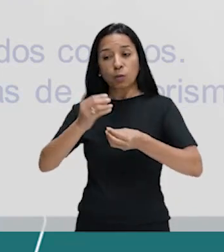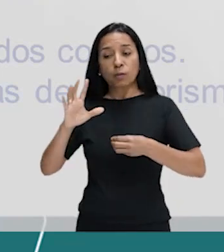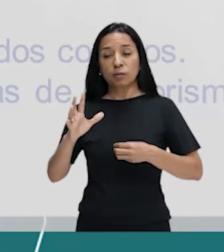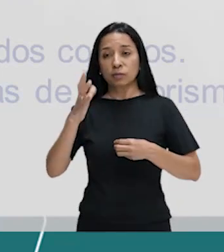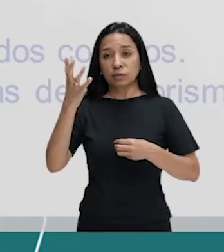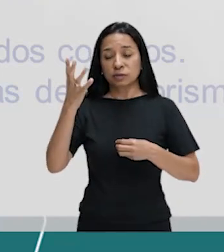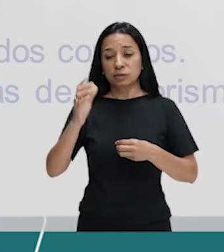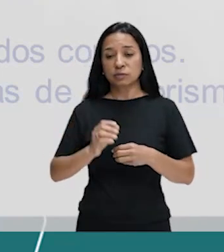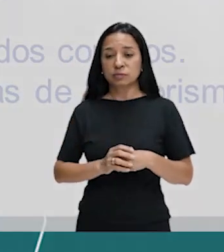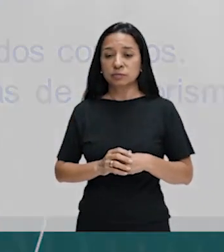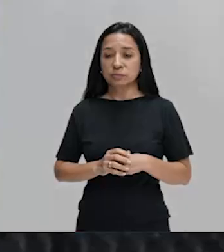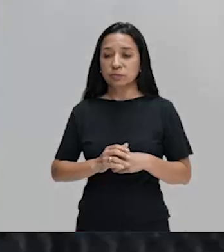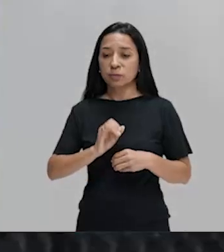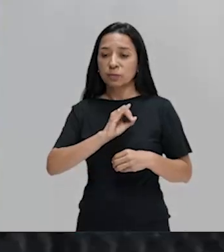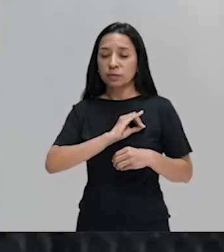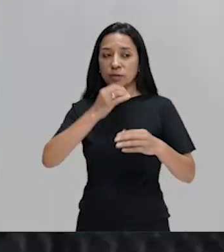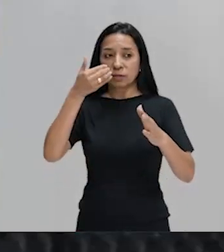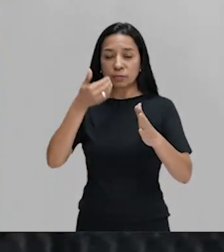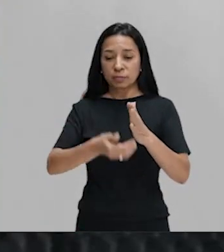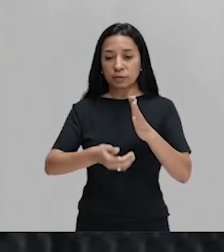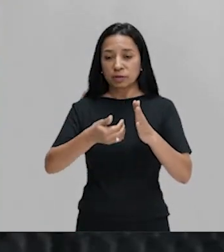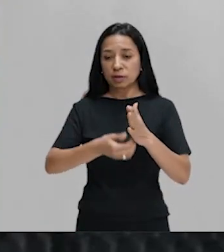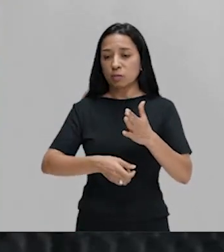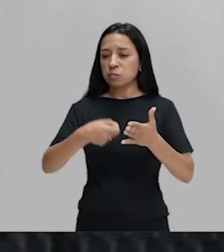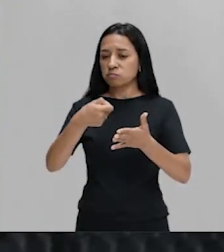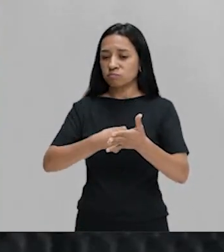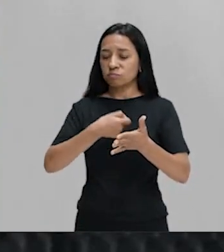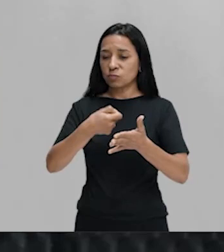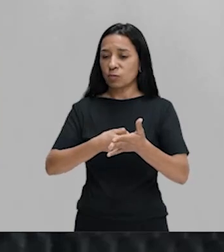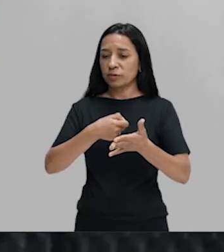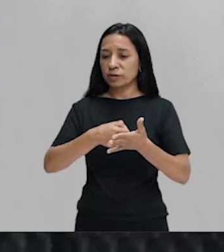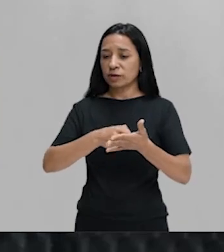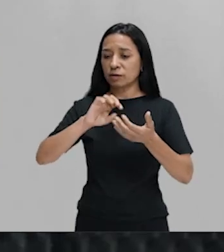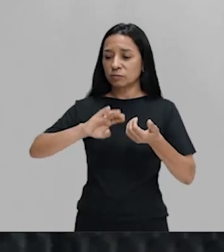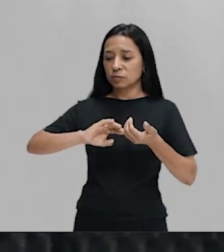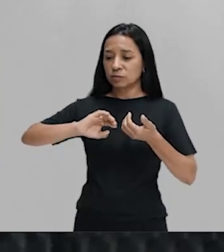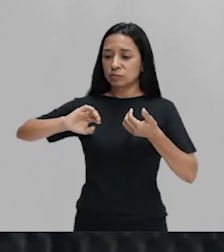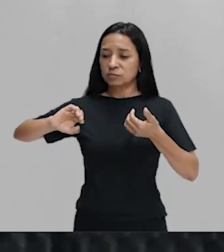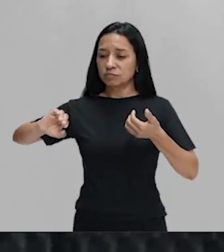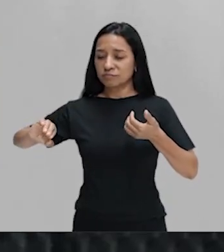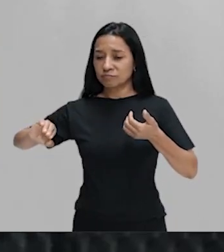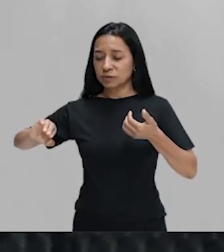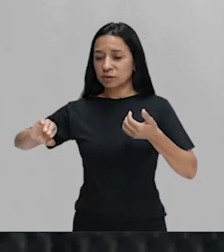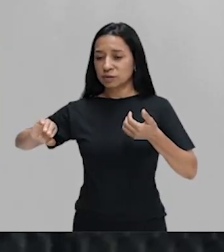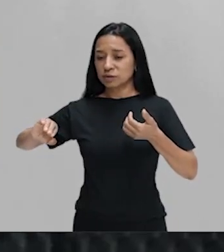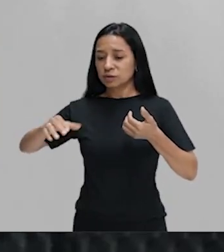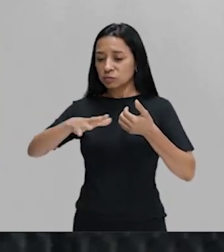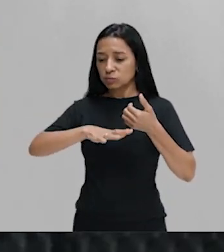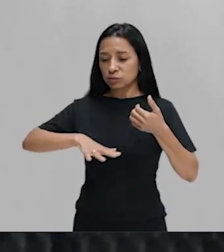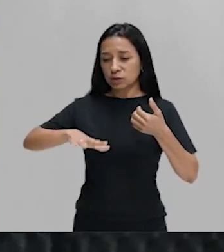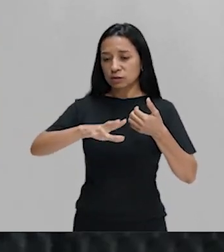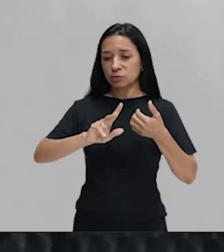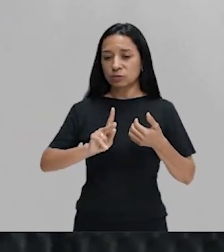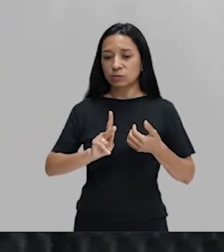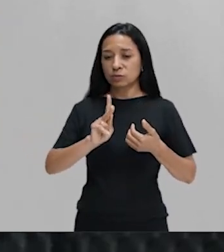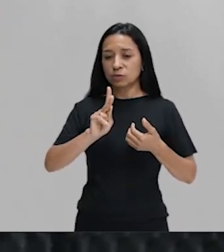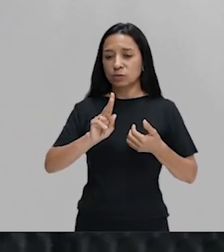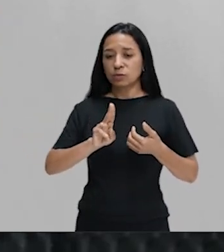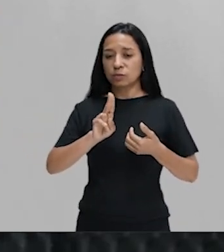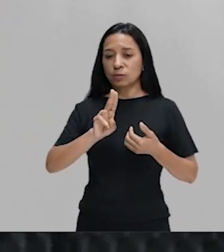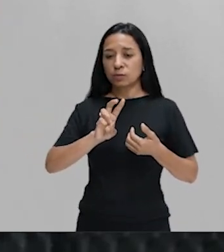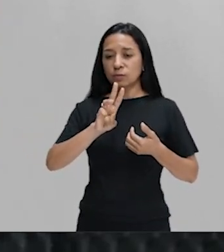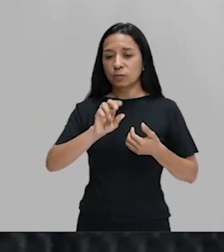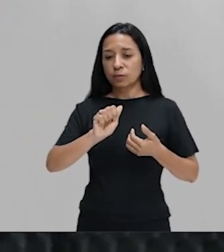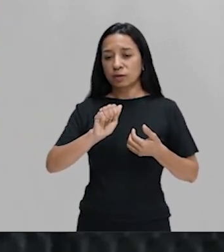Iraque perdeu, o Iraque foi obrigado a desocupar os territórios do Kuwait, que ele havia invadido, que ele